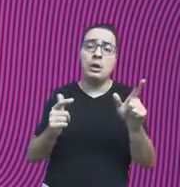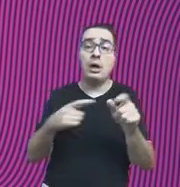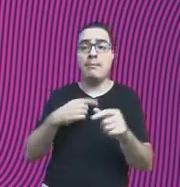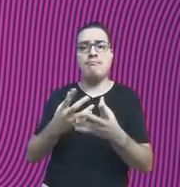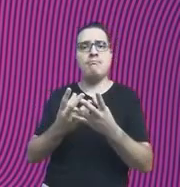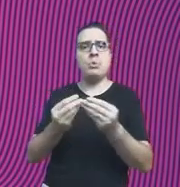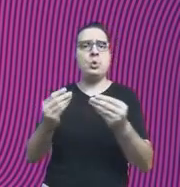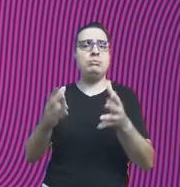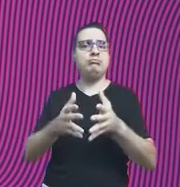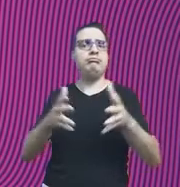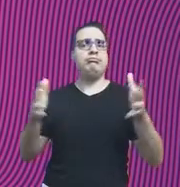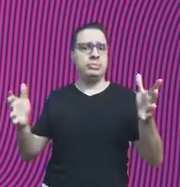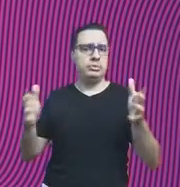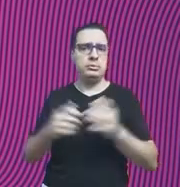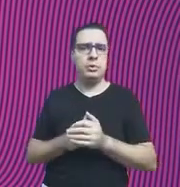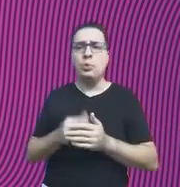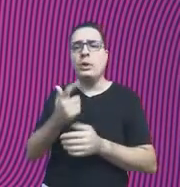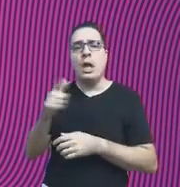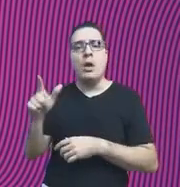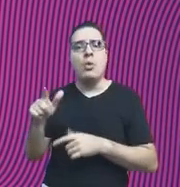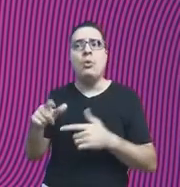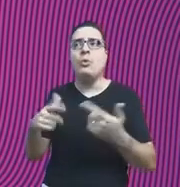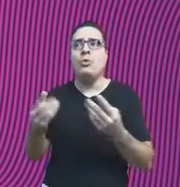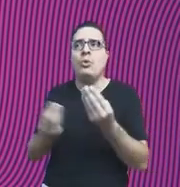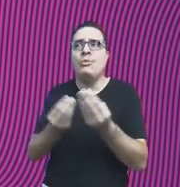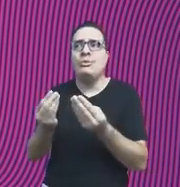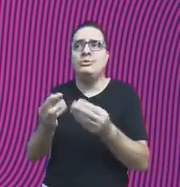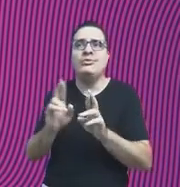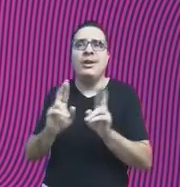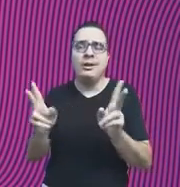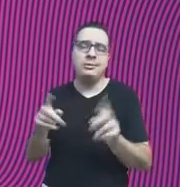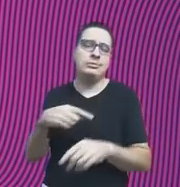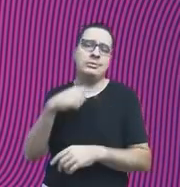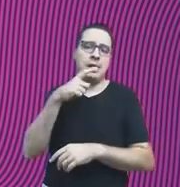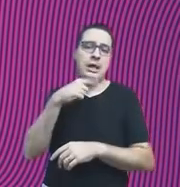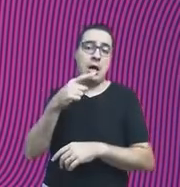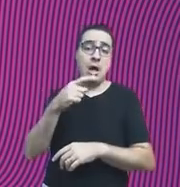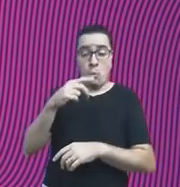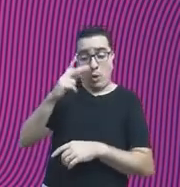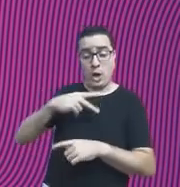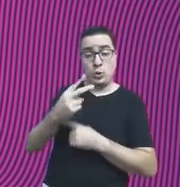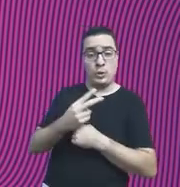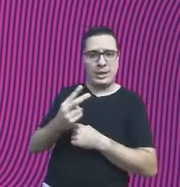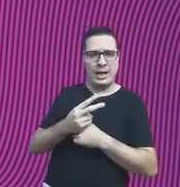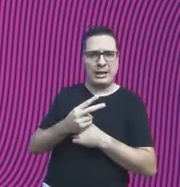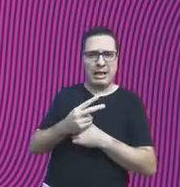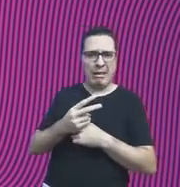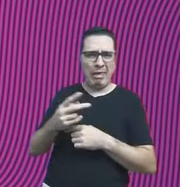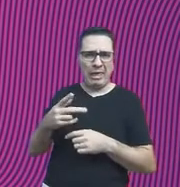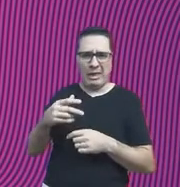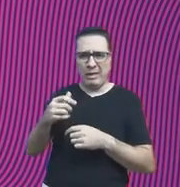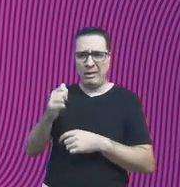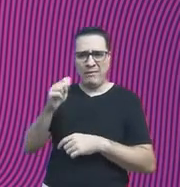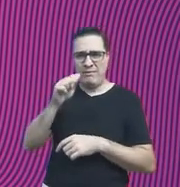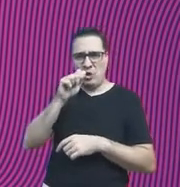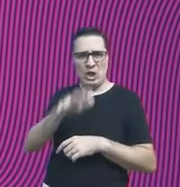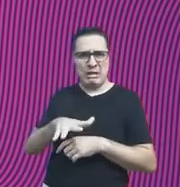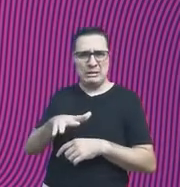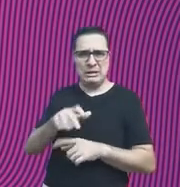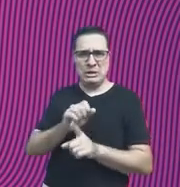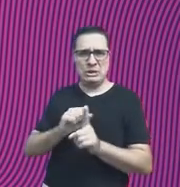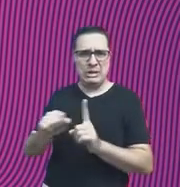não tem outra saída. Portanto, pensar que autocuidado é uma violência social, como muitos ainda